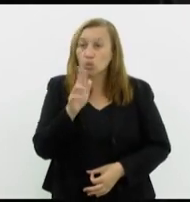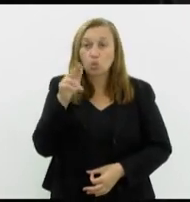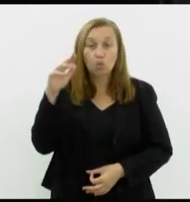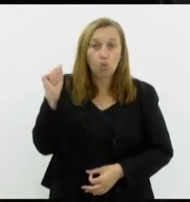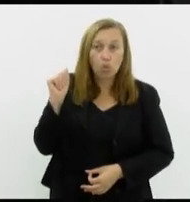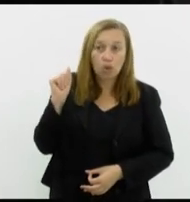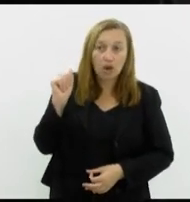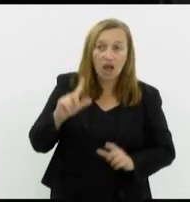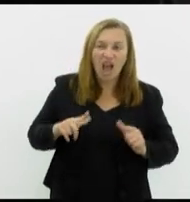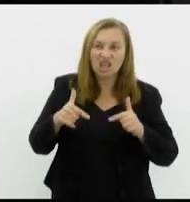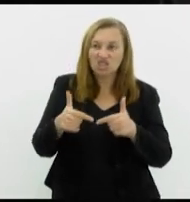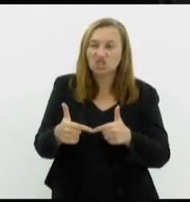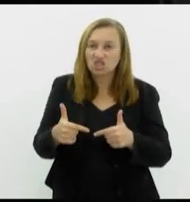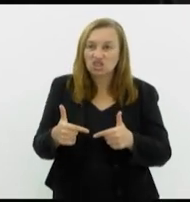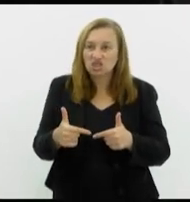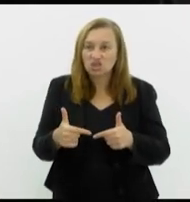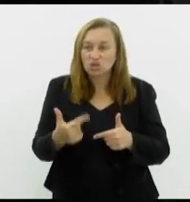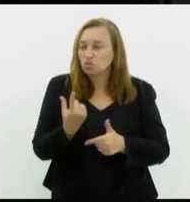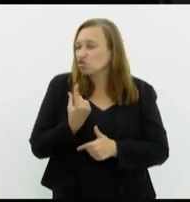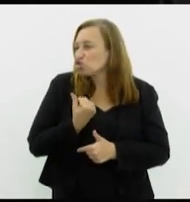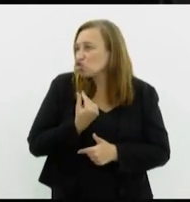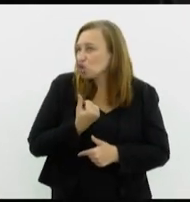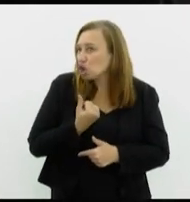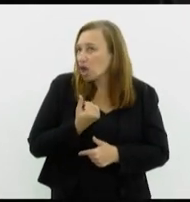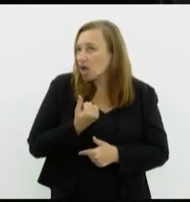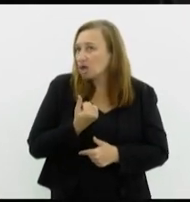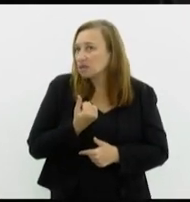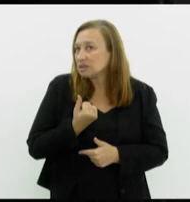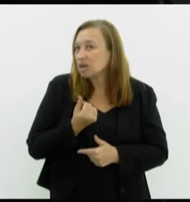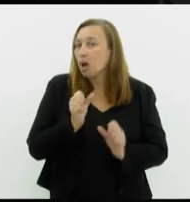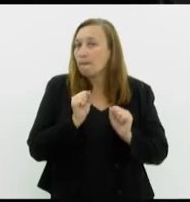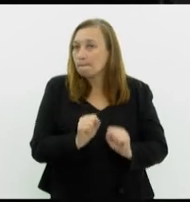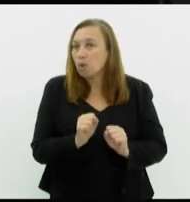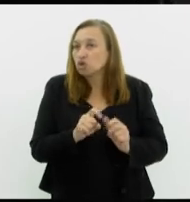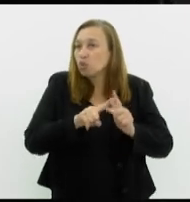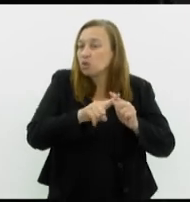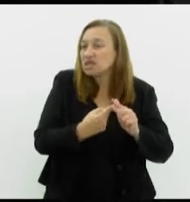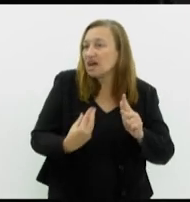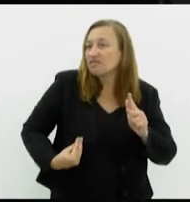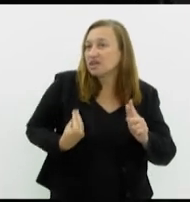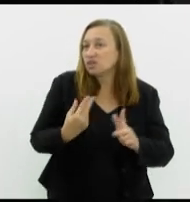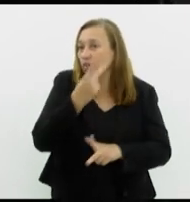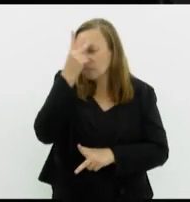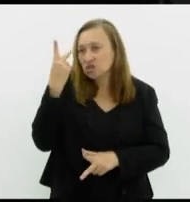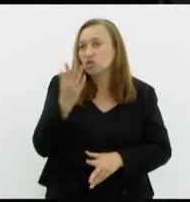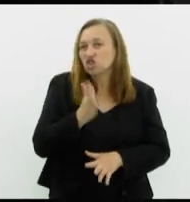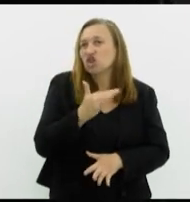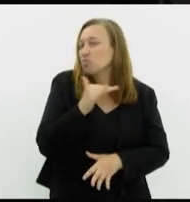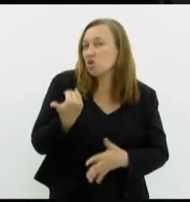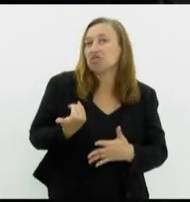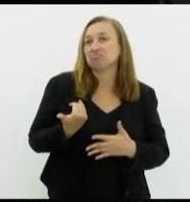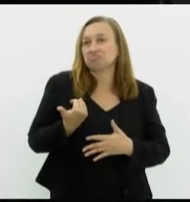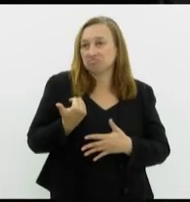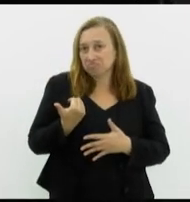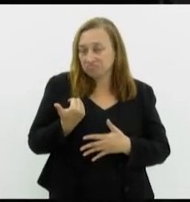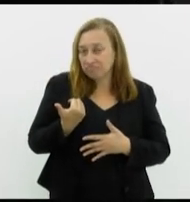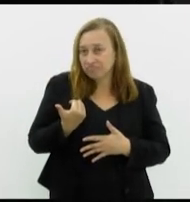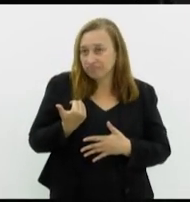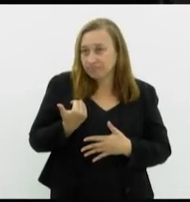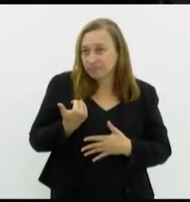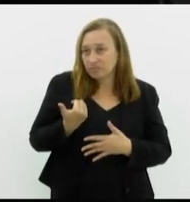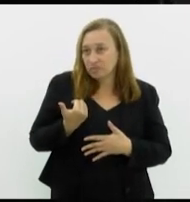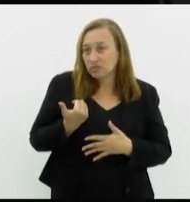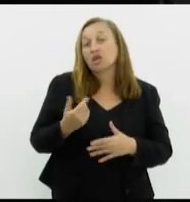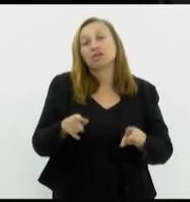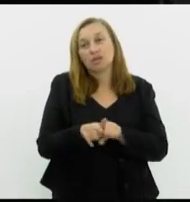nenhuma atitude ou ação ou dinheiro ou pode reparar a vida de uma pessoa que perdeu a sua própria vida e a